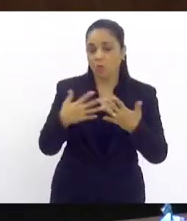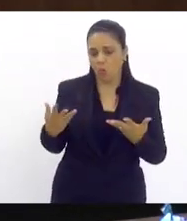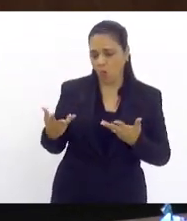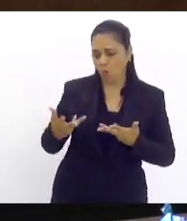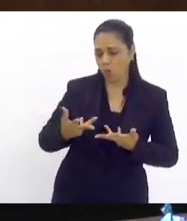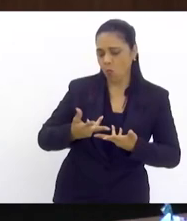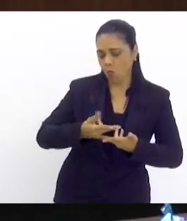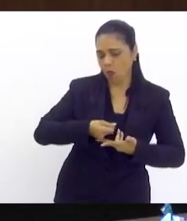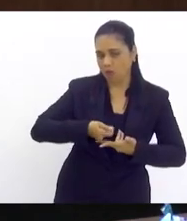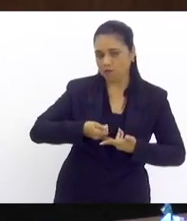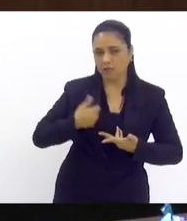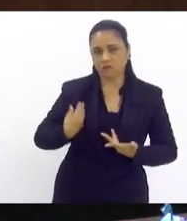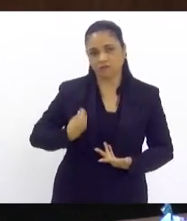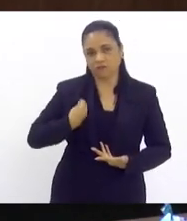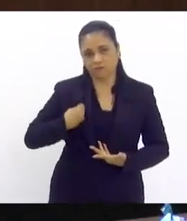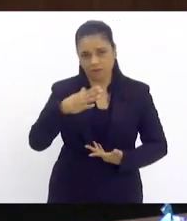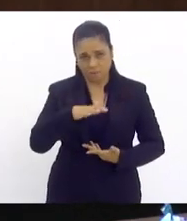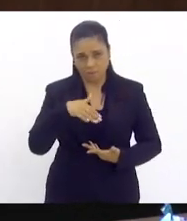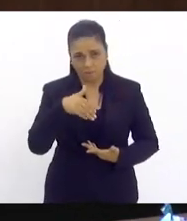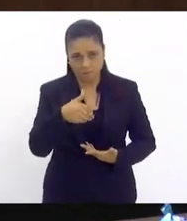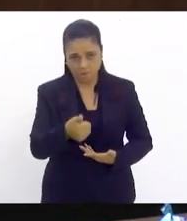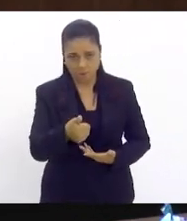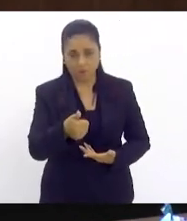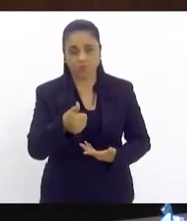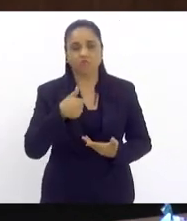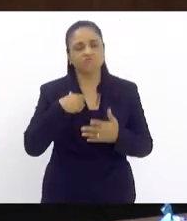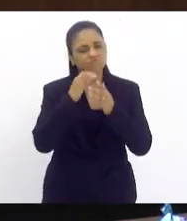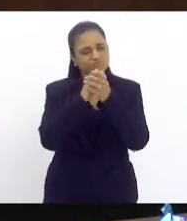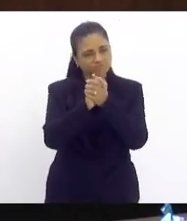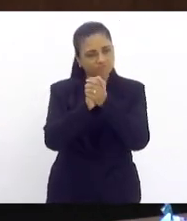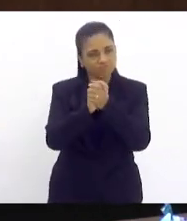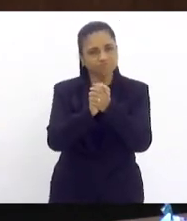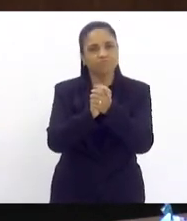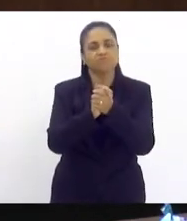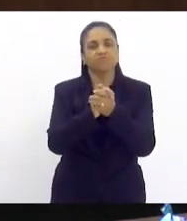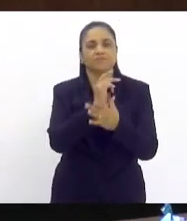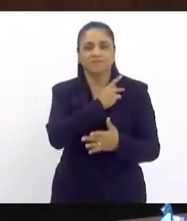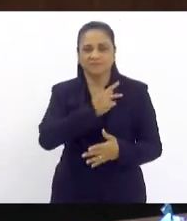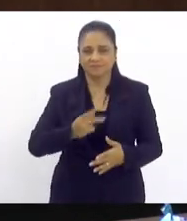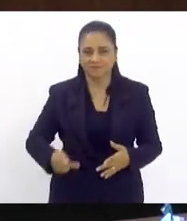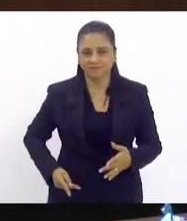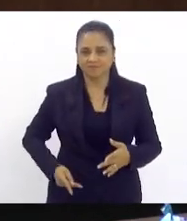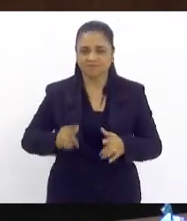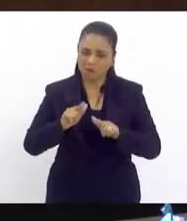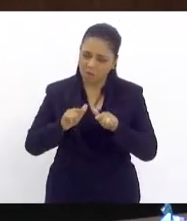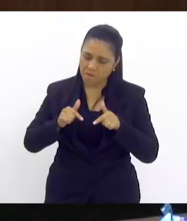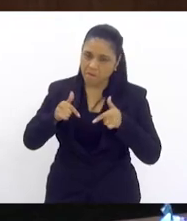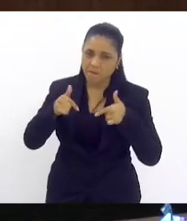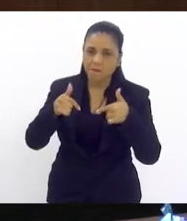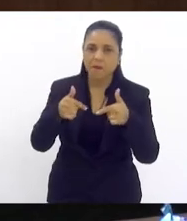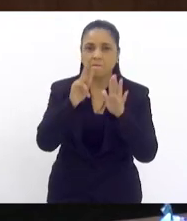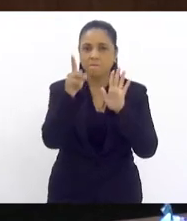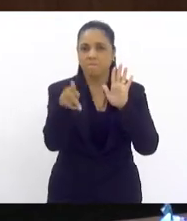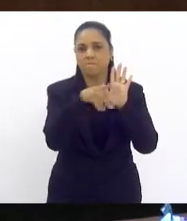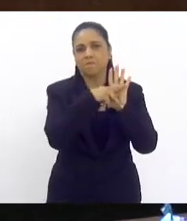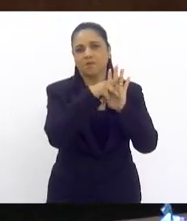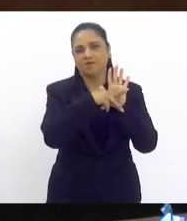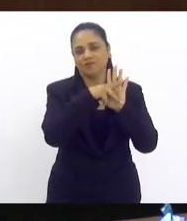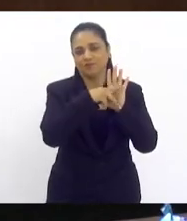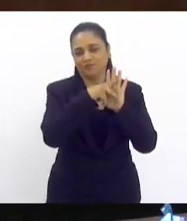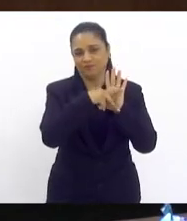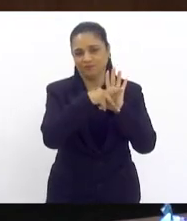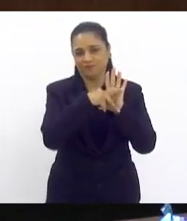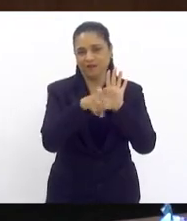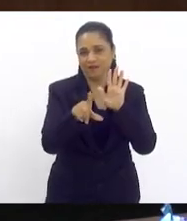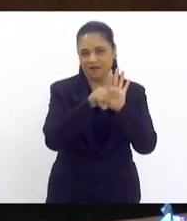mais uma vez, gostaria de saudar a Vossa Excelência pela brilhante iniciativa deste projeto de lei. Então, e voto